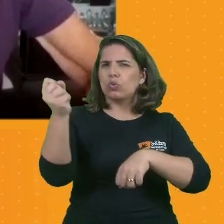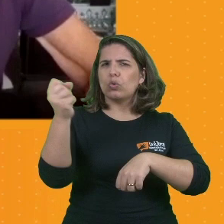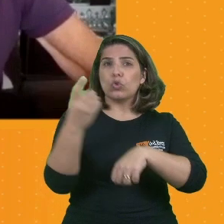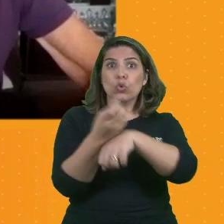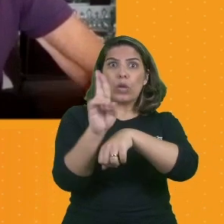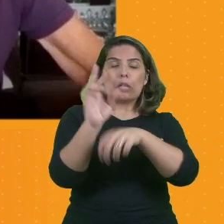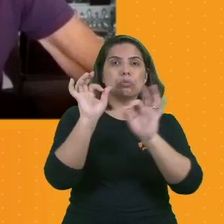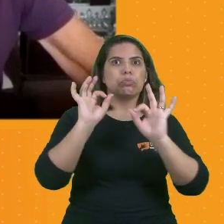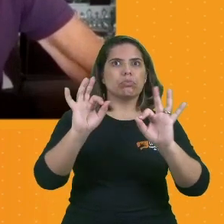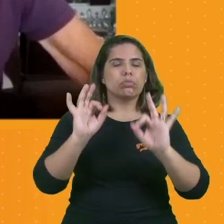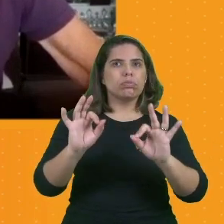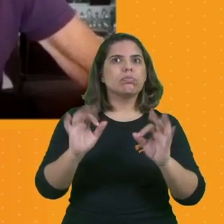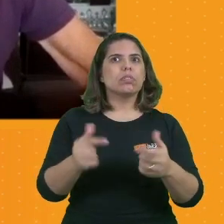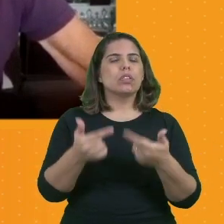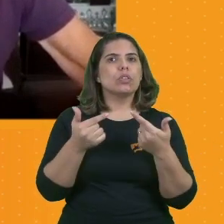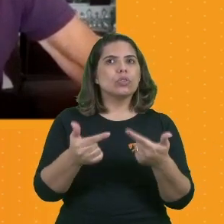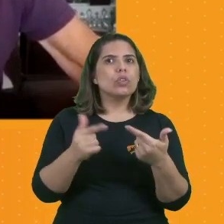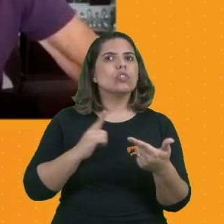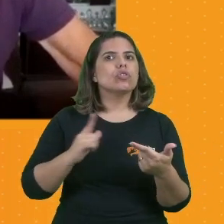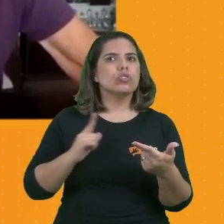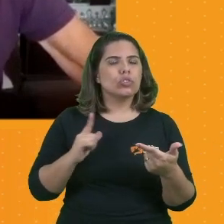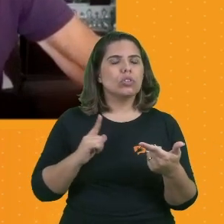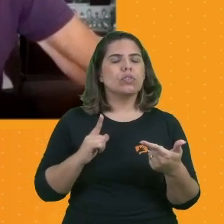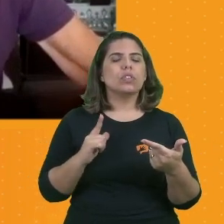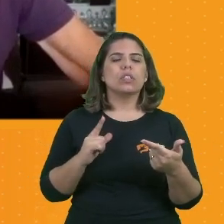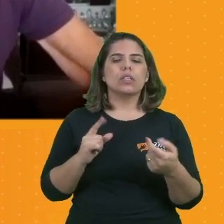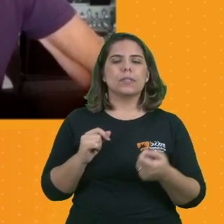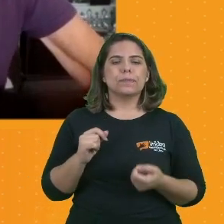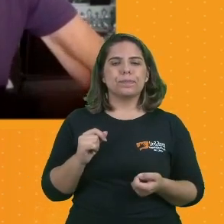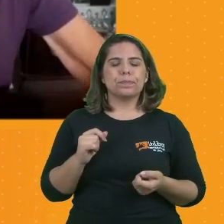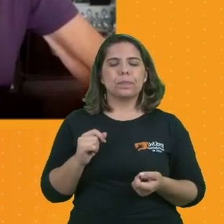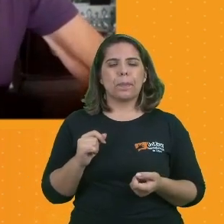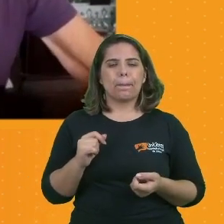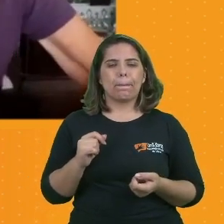então chega sorte de ter uma